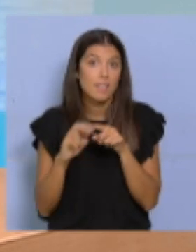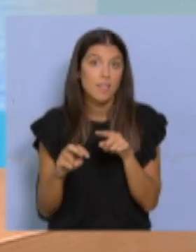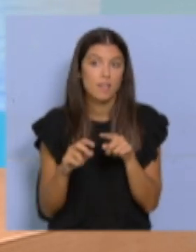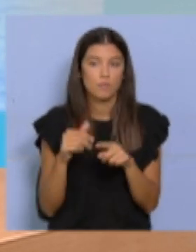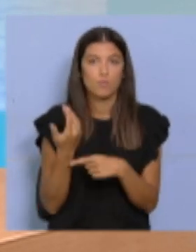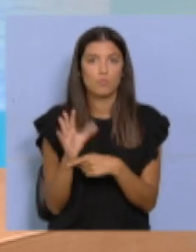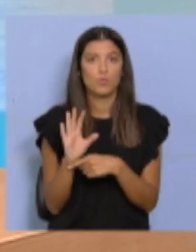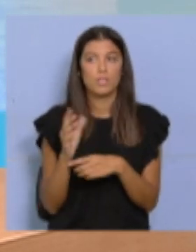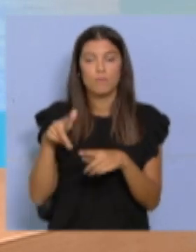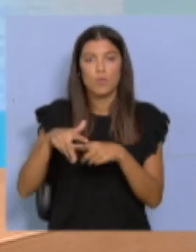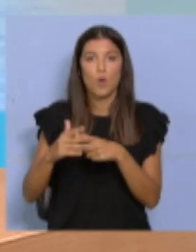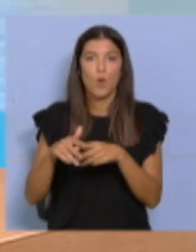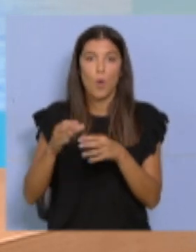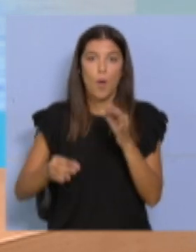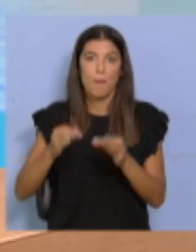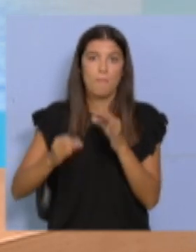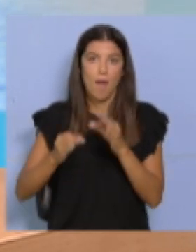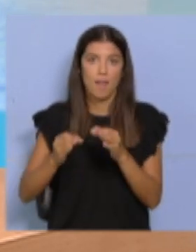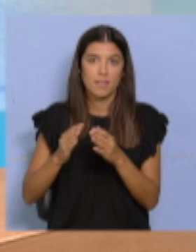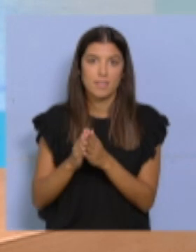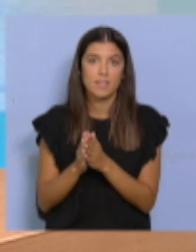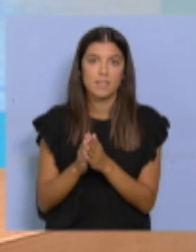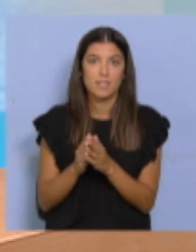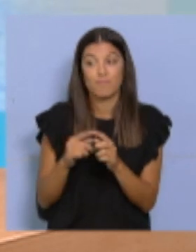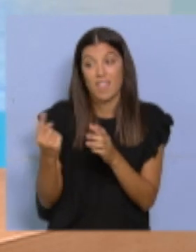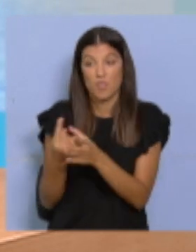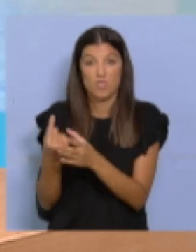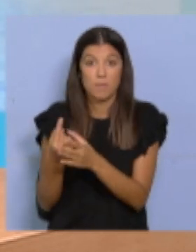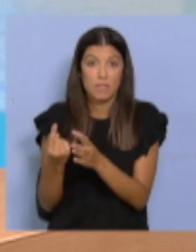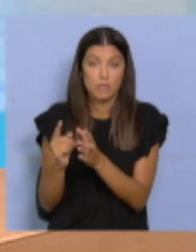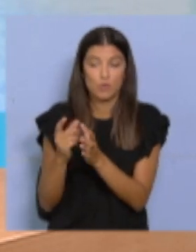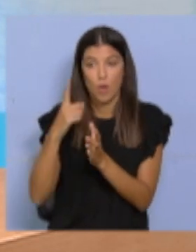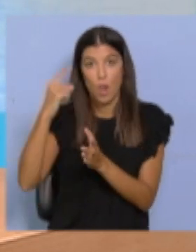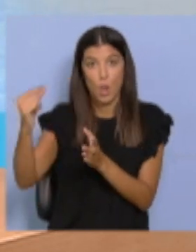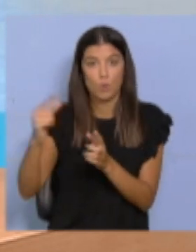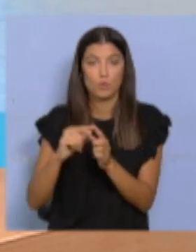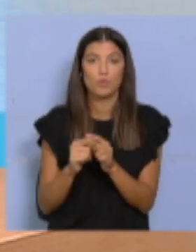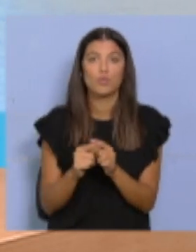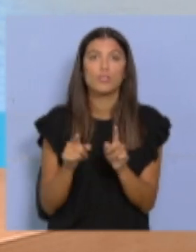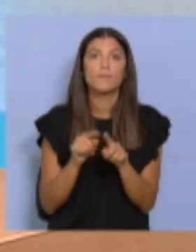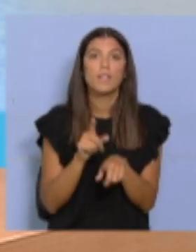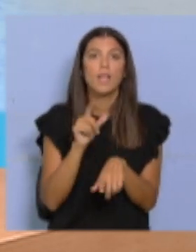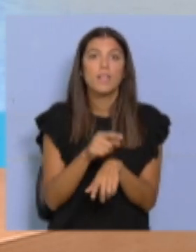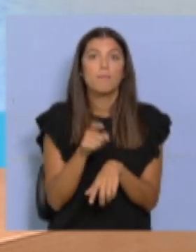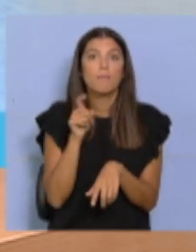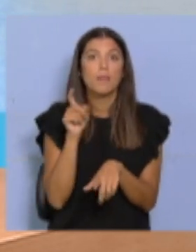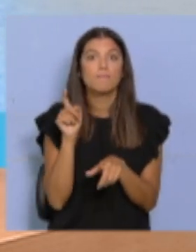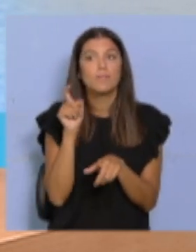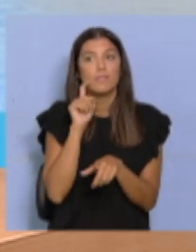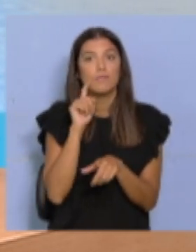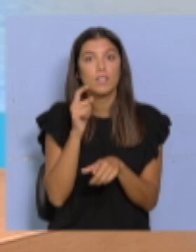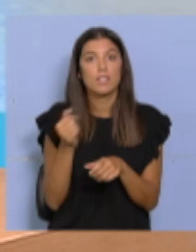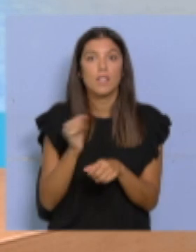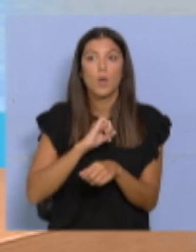porque a realidade é de muito isolamento. Na defesa, por exemplo, contra os pescadores que às vezes vinham e queriam